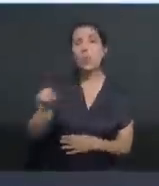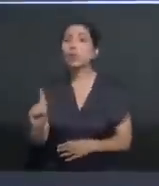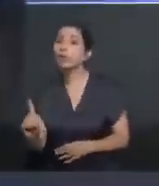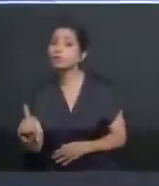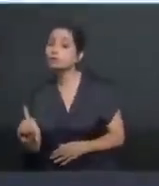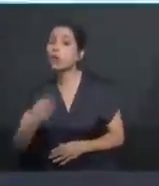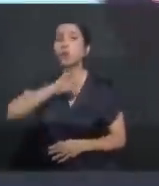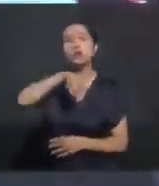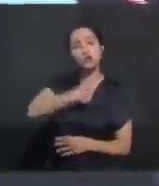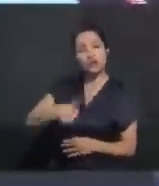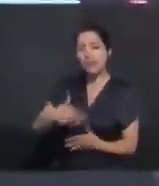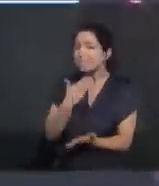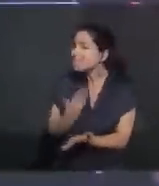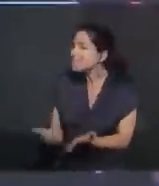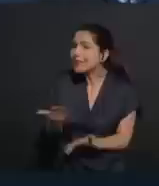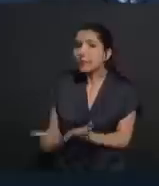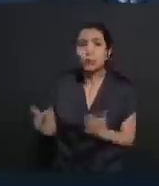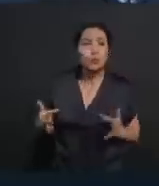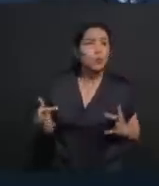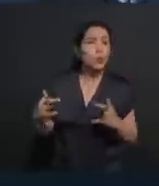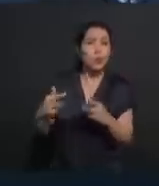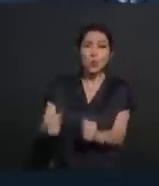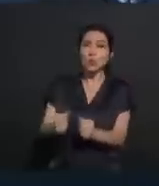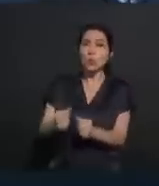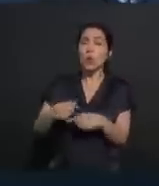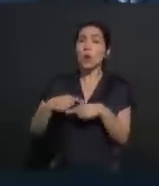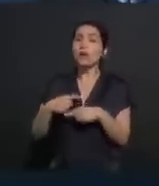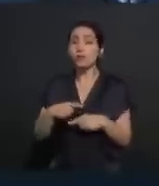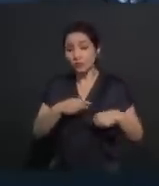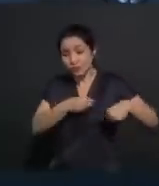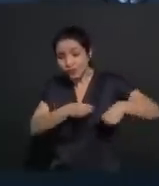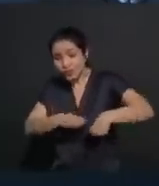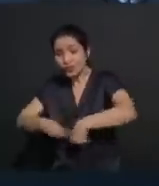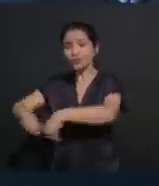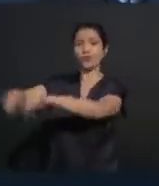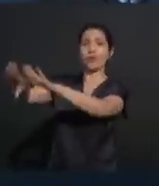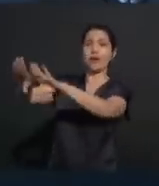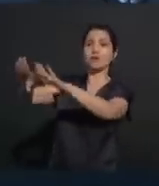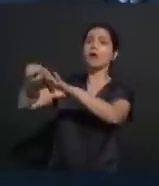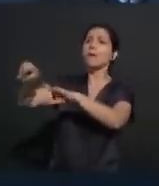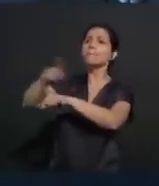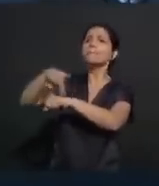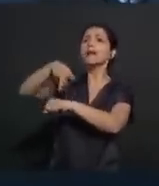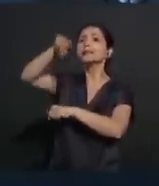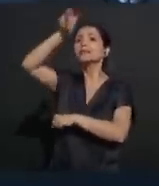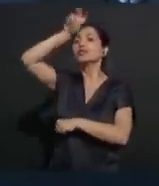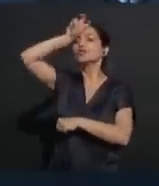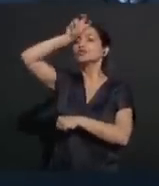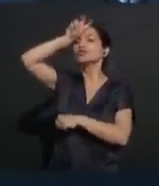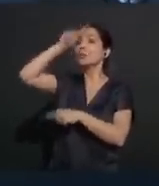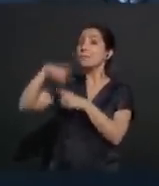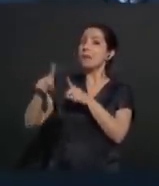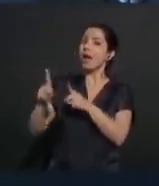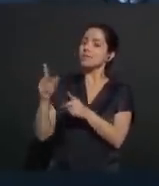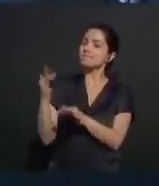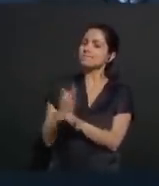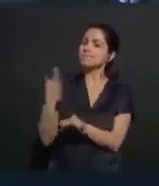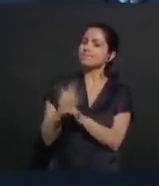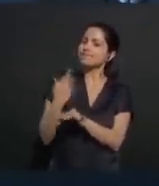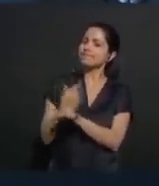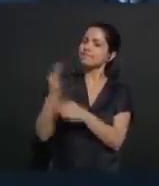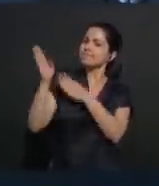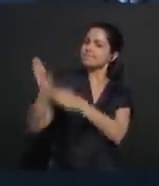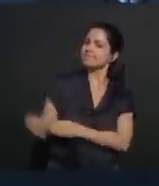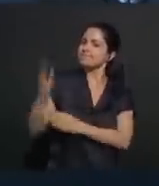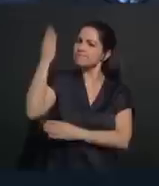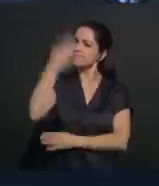para se apoiar, tudo! E ele foi jogado no Egito, mas ele continuou fiel.